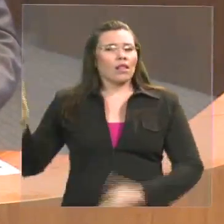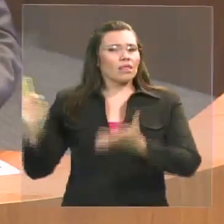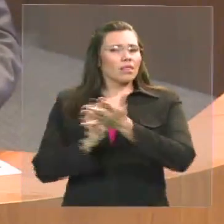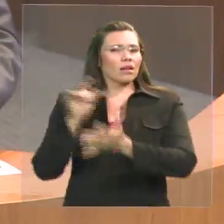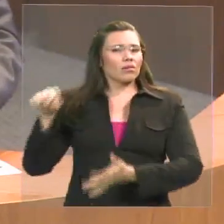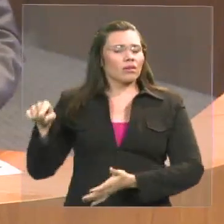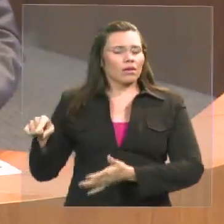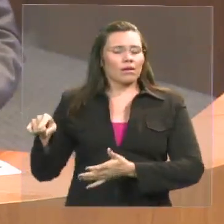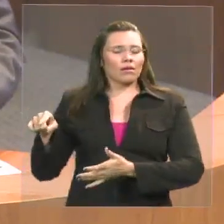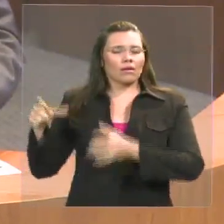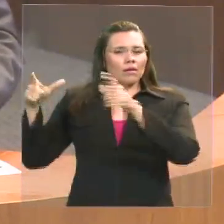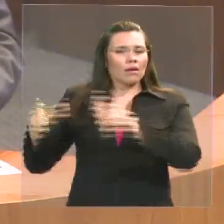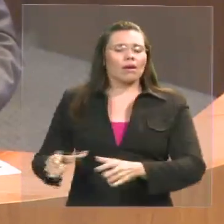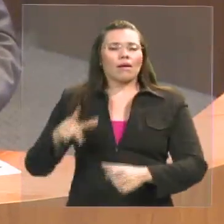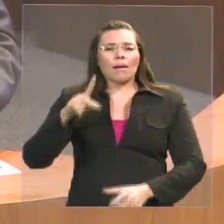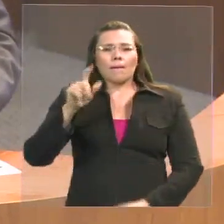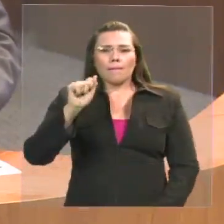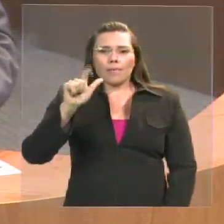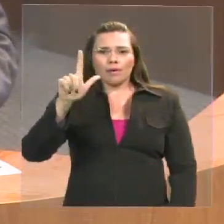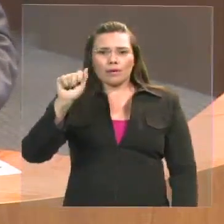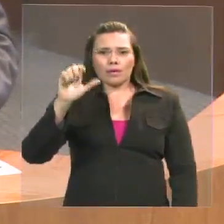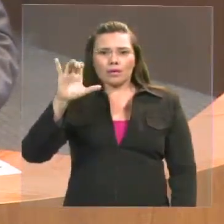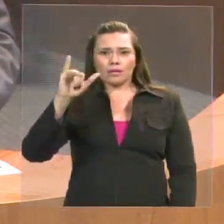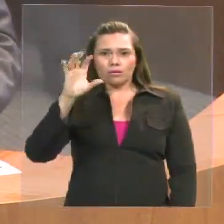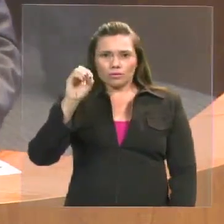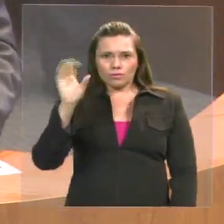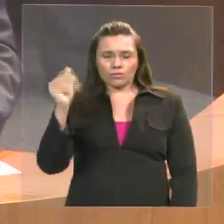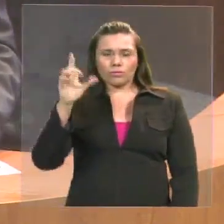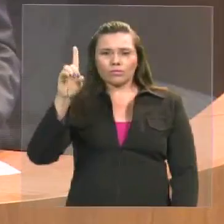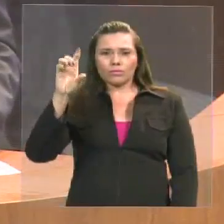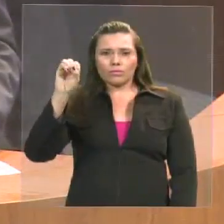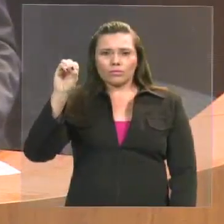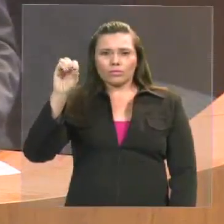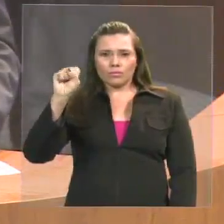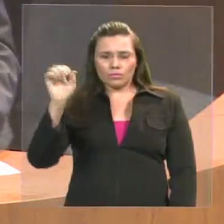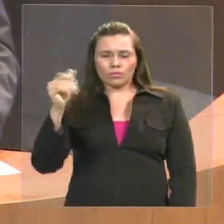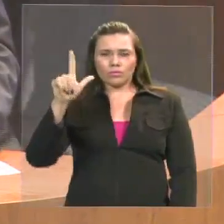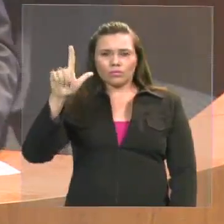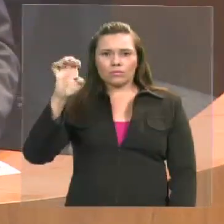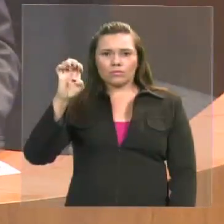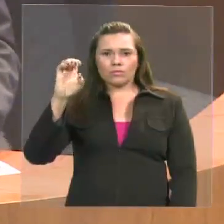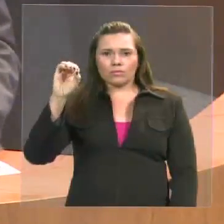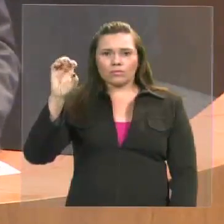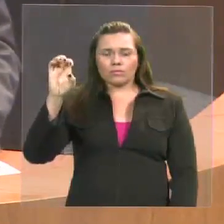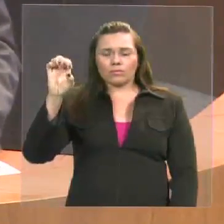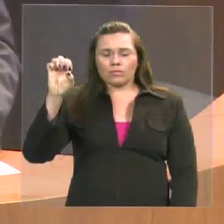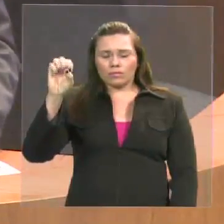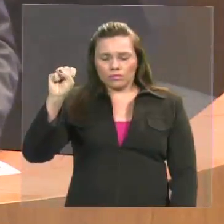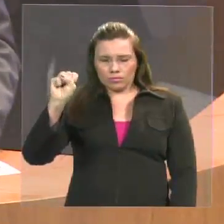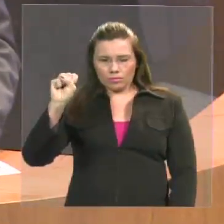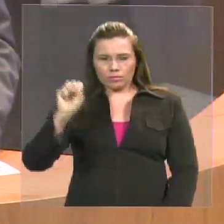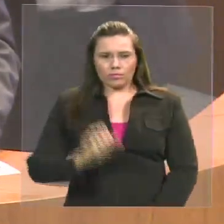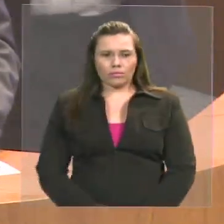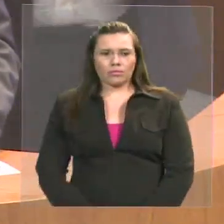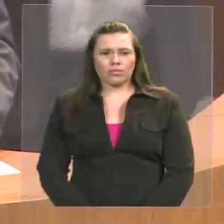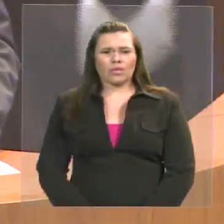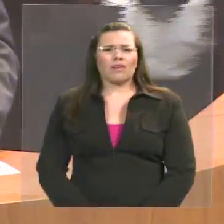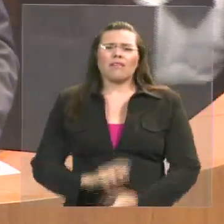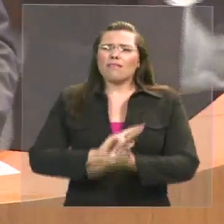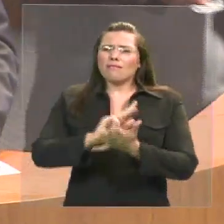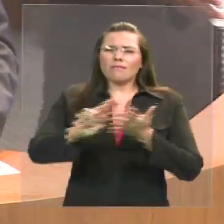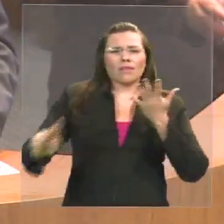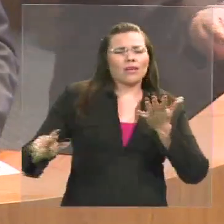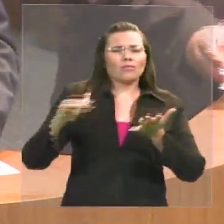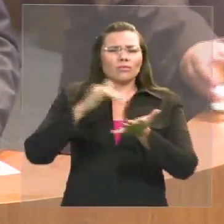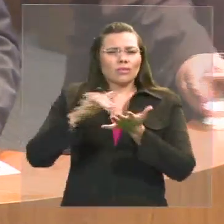importante reunião com o governador Flávio Dino, presença de vários secretários de Estado, deputados, e aqui